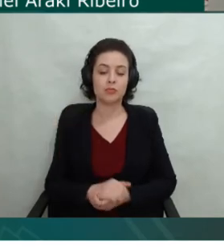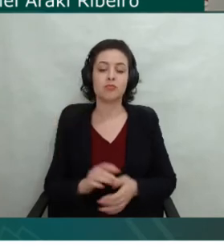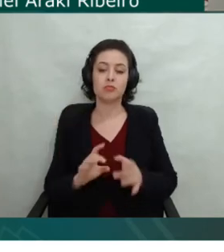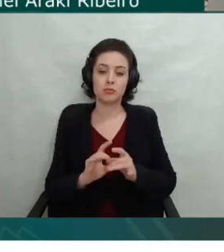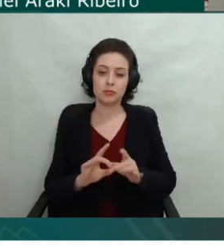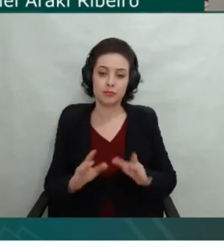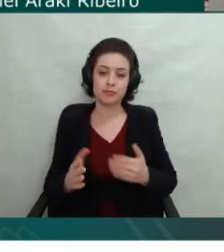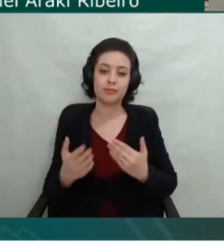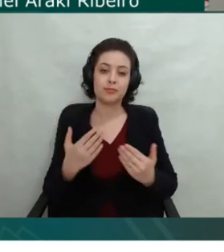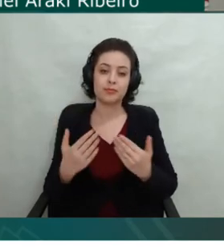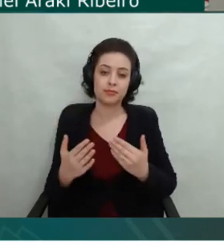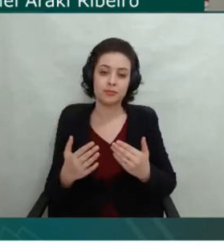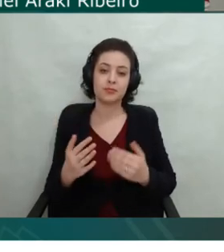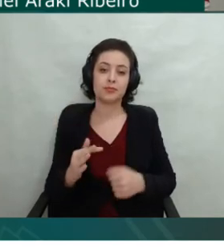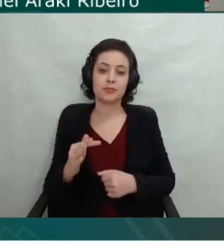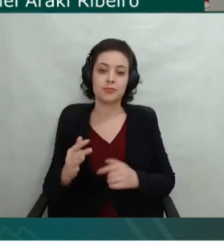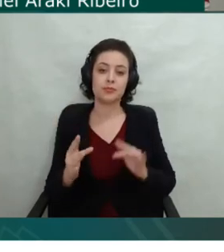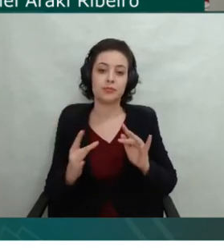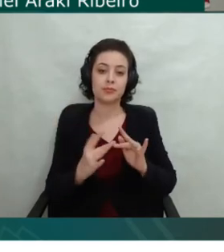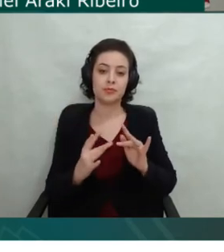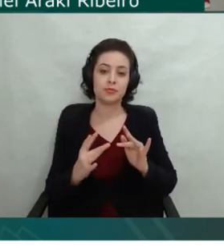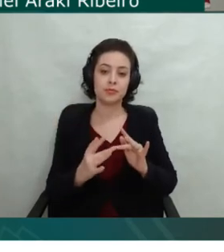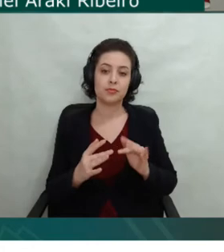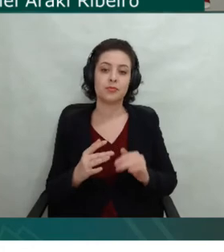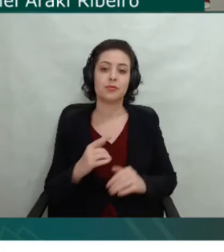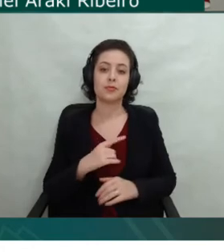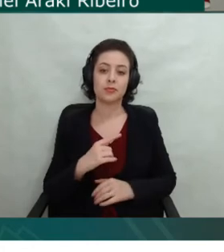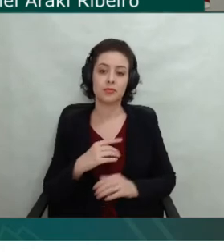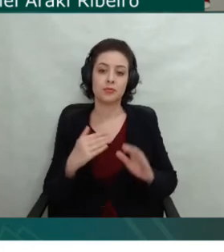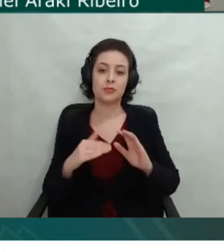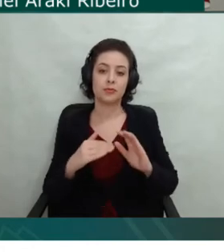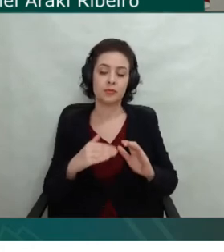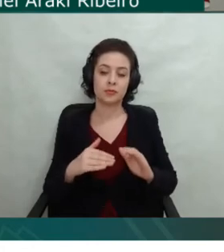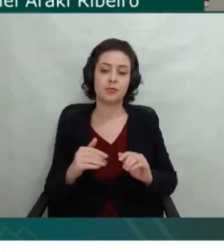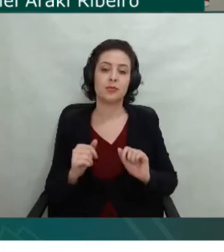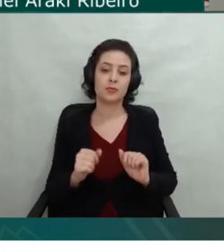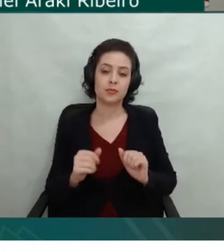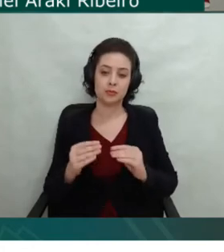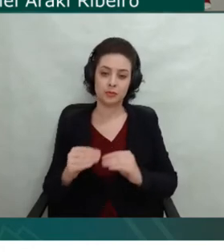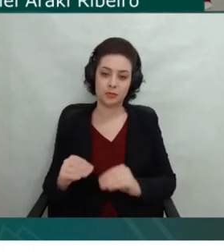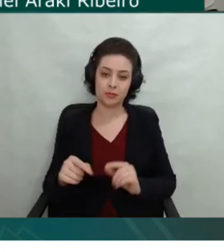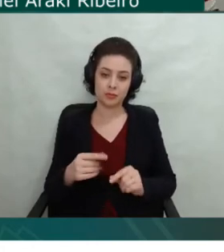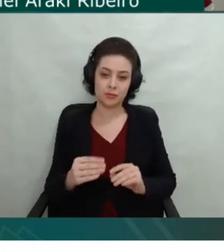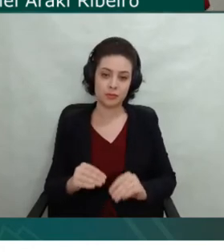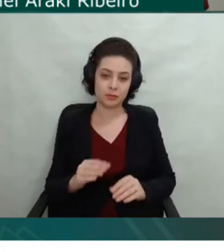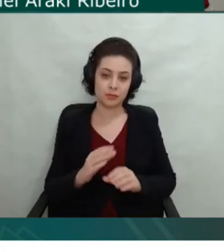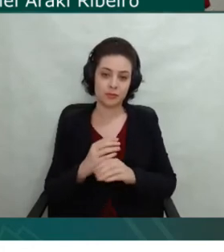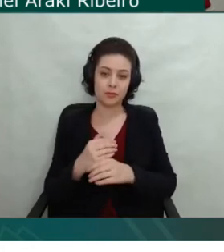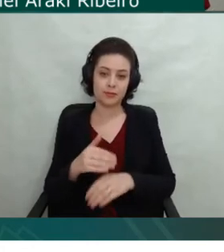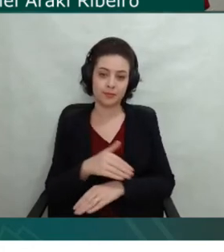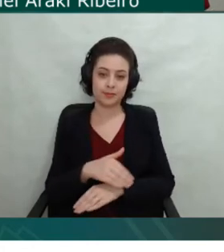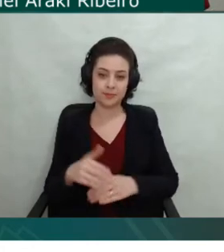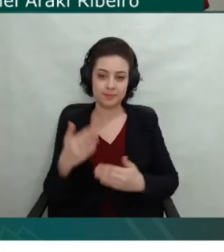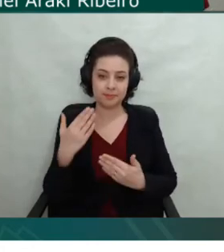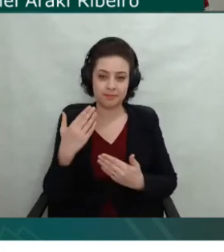no último slide tem meu e-mail e o endereço do nosso laboratório. Muito obrigada,